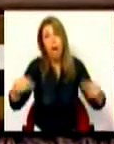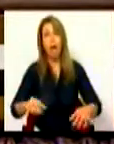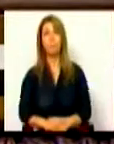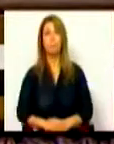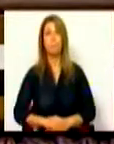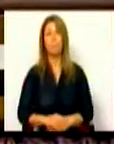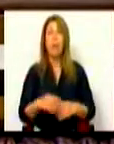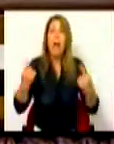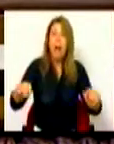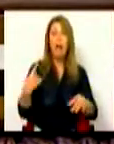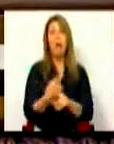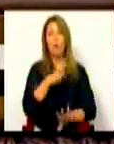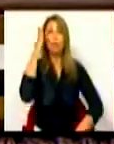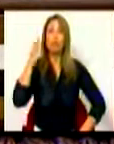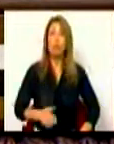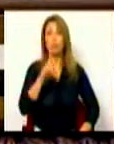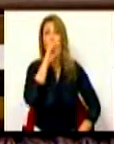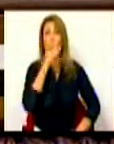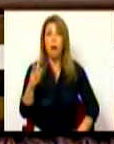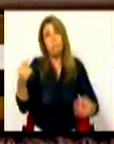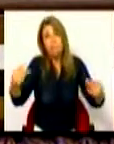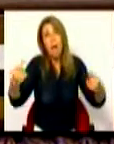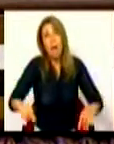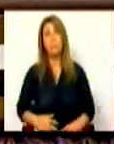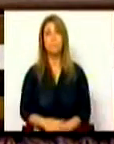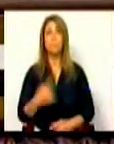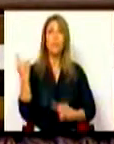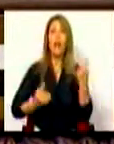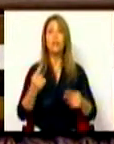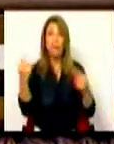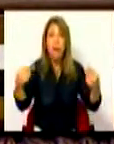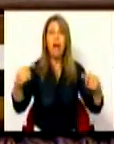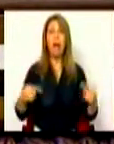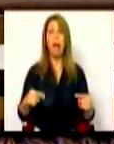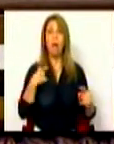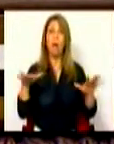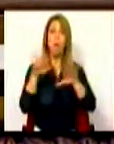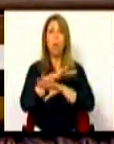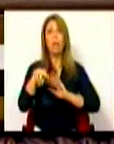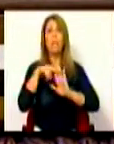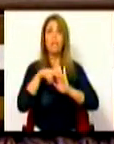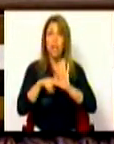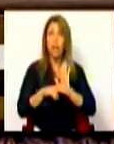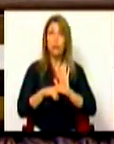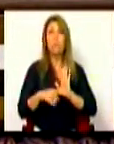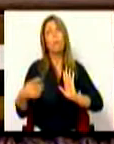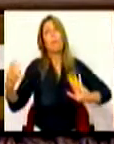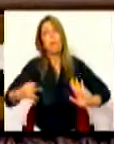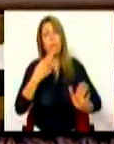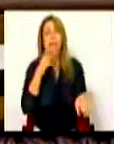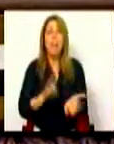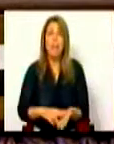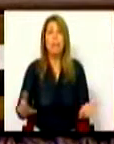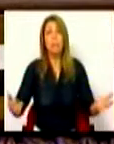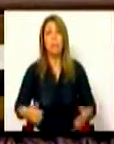Existem injustiças? Existem. Existem, por vezes, perversões de critérios? É verdade.